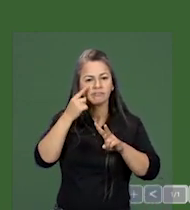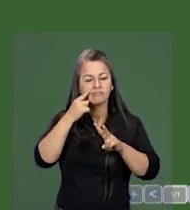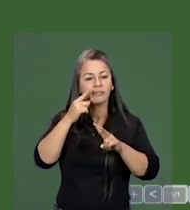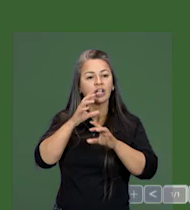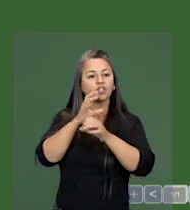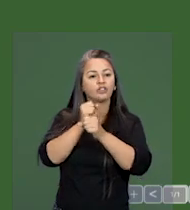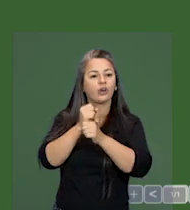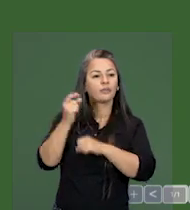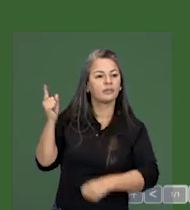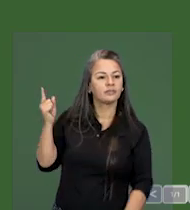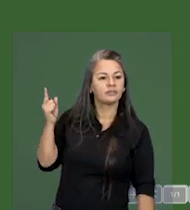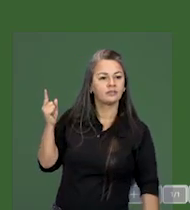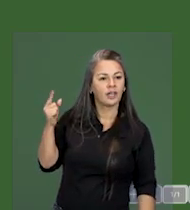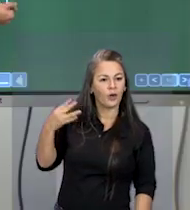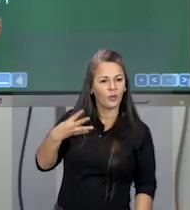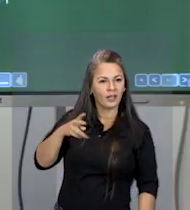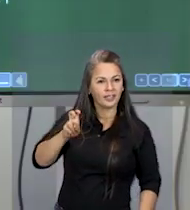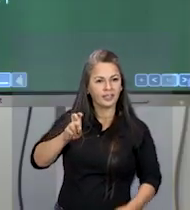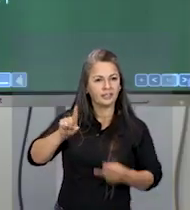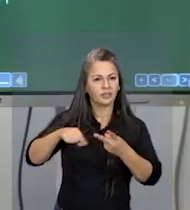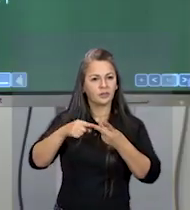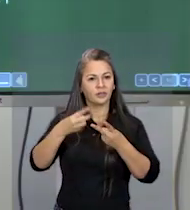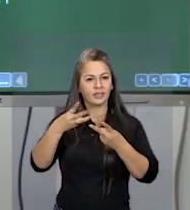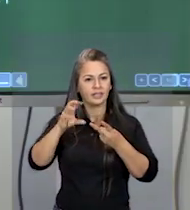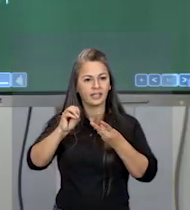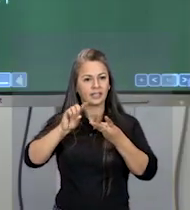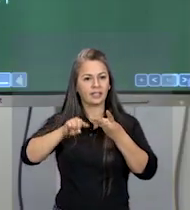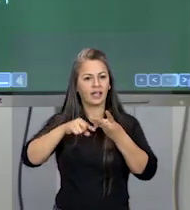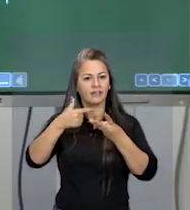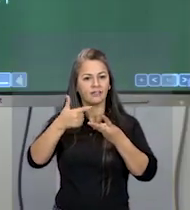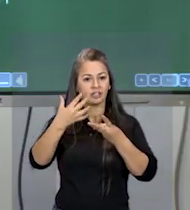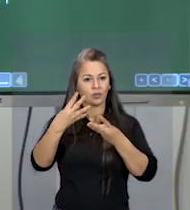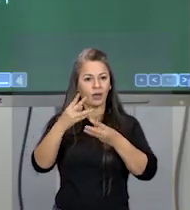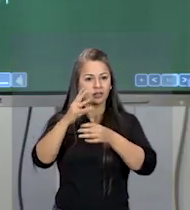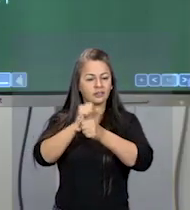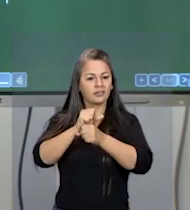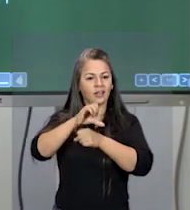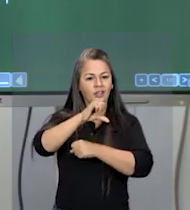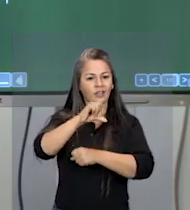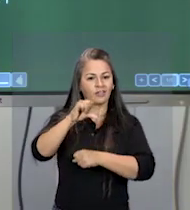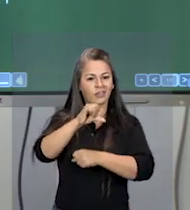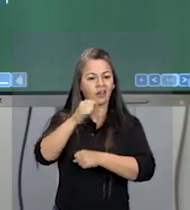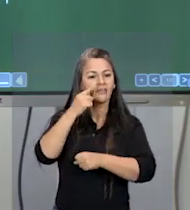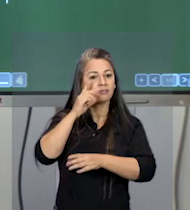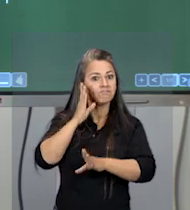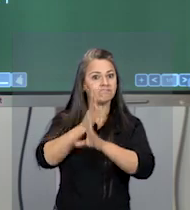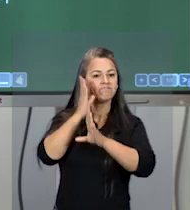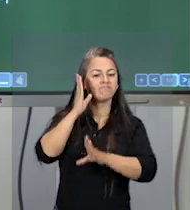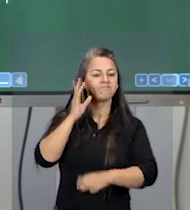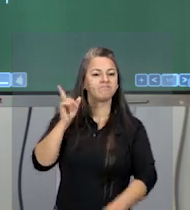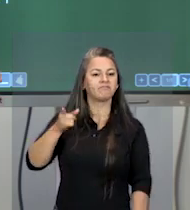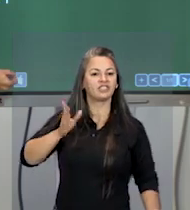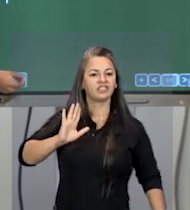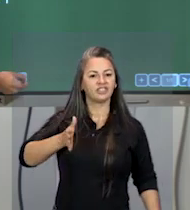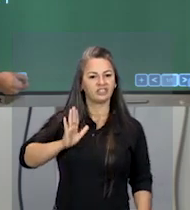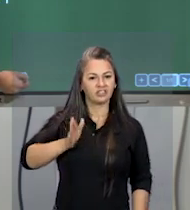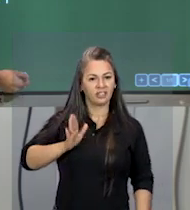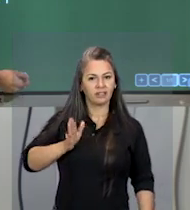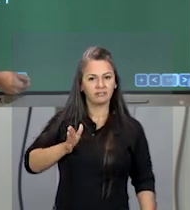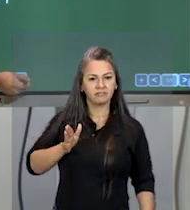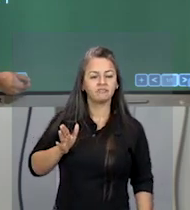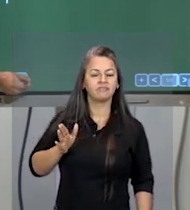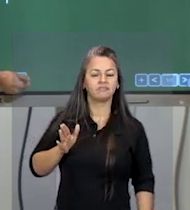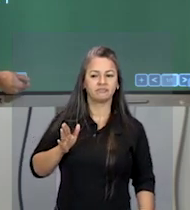soma 45 mais 30, 75, com 24, 99. Então, sua questão está correta. Então, resolvemos essa nossa primeira